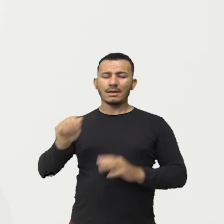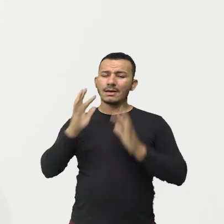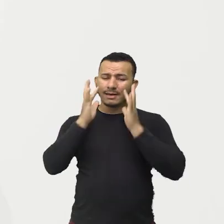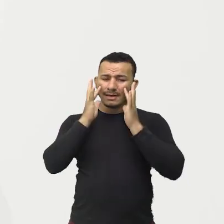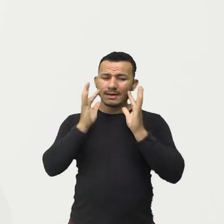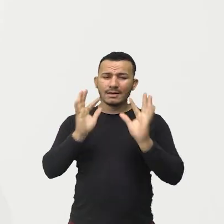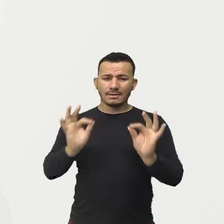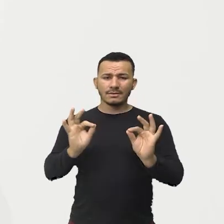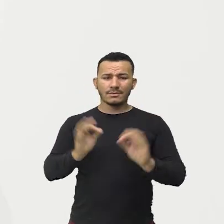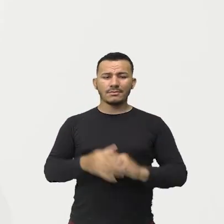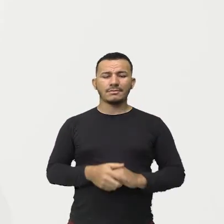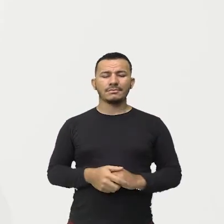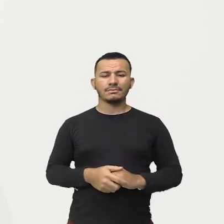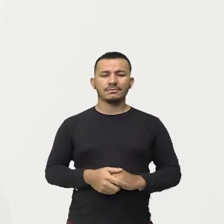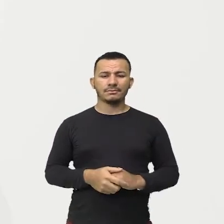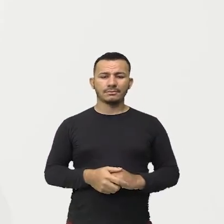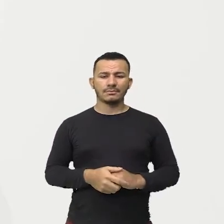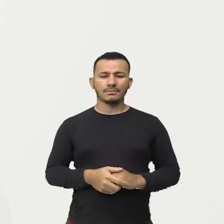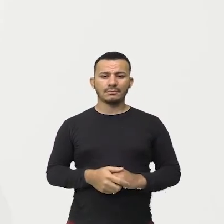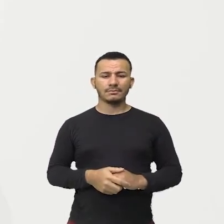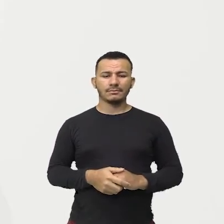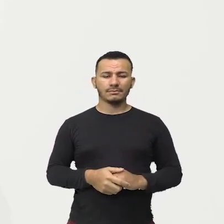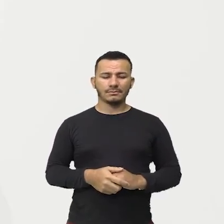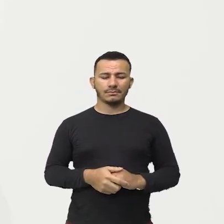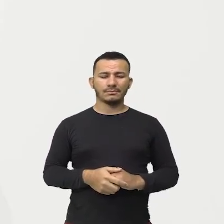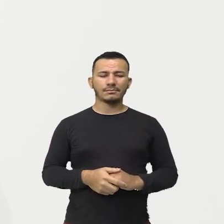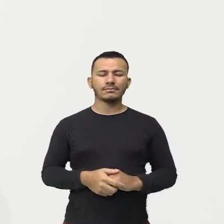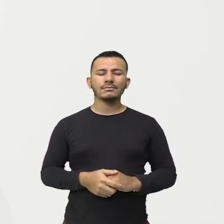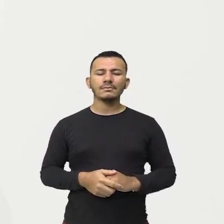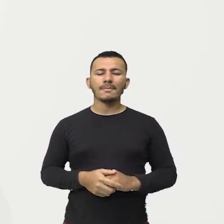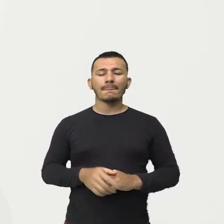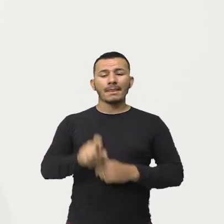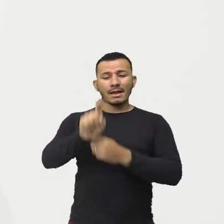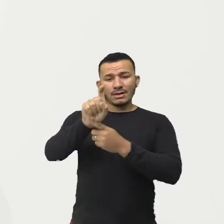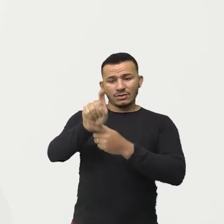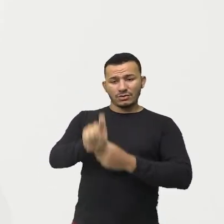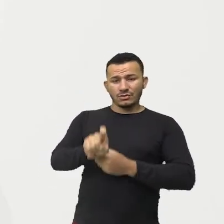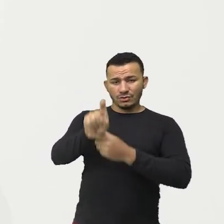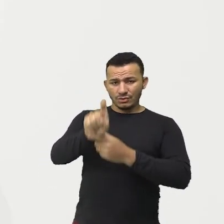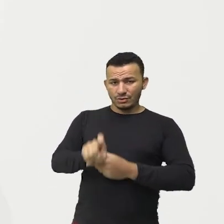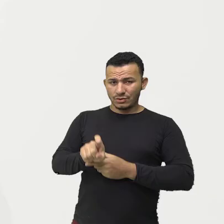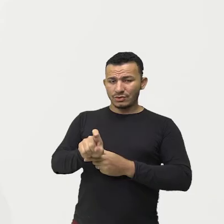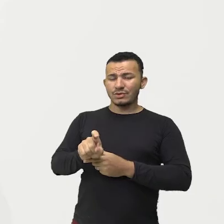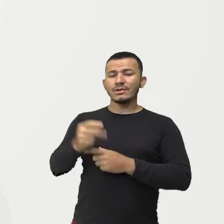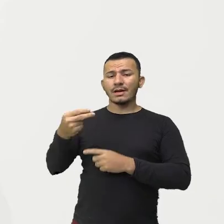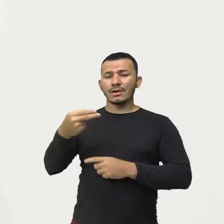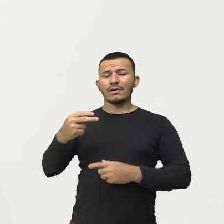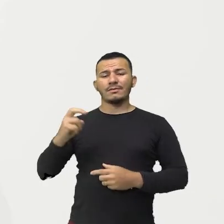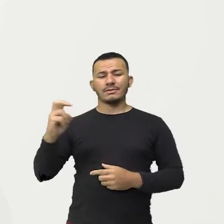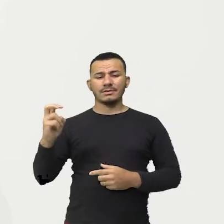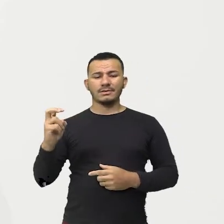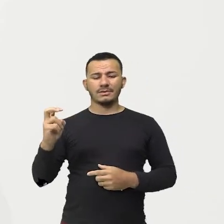para o enunciado. Para x igual a 5